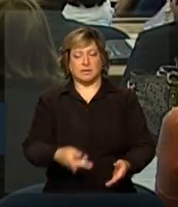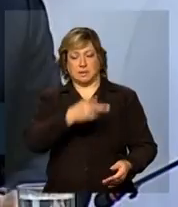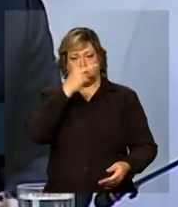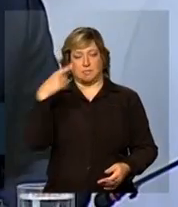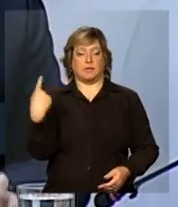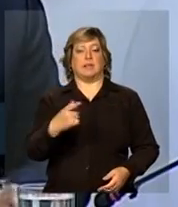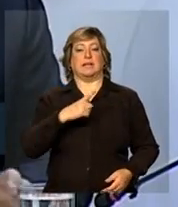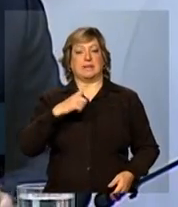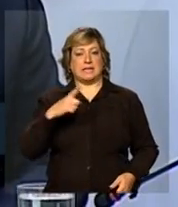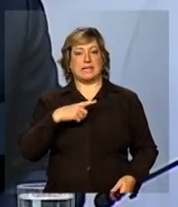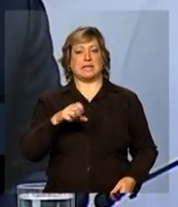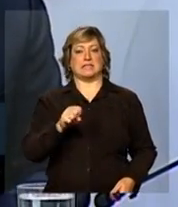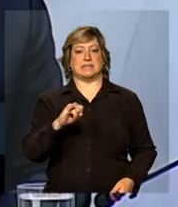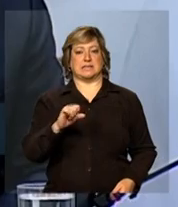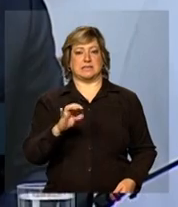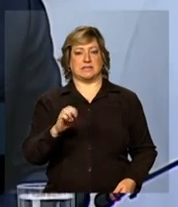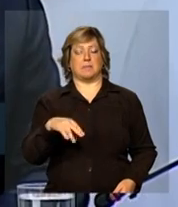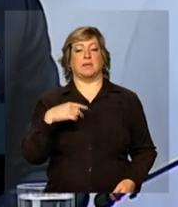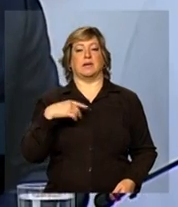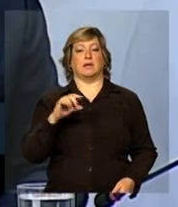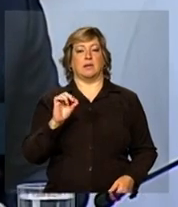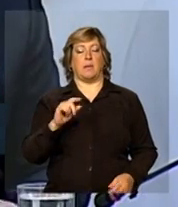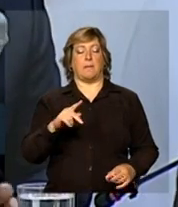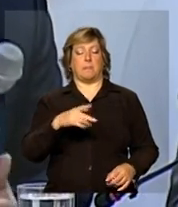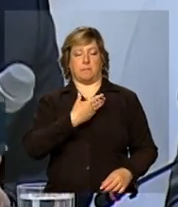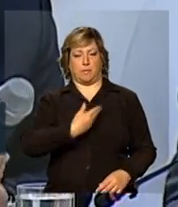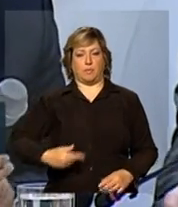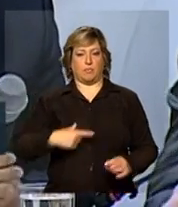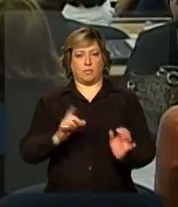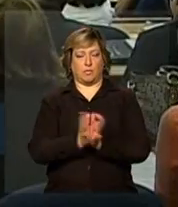público de qualidade como o Sistema Nacional de Transplantes.